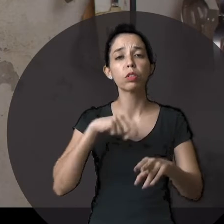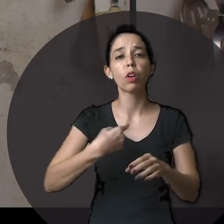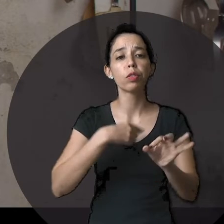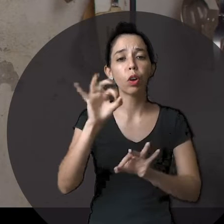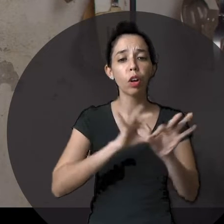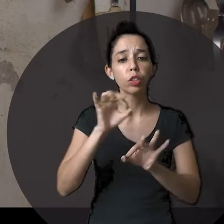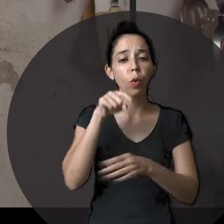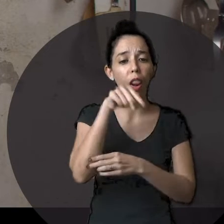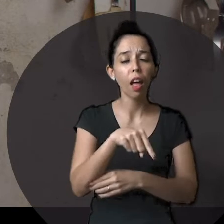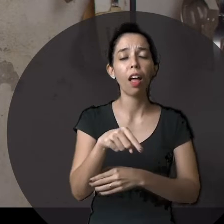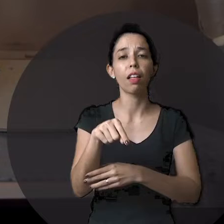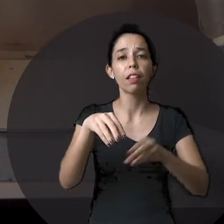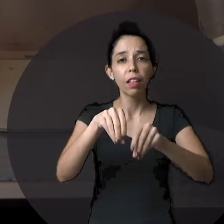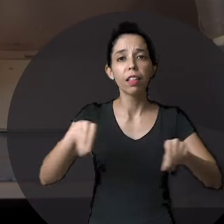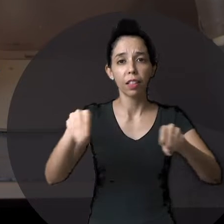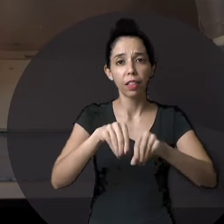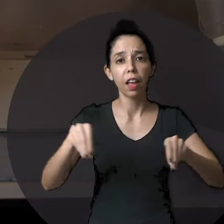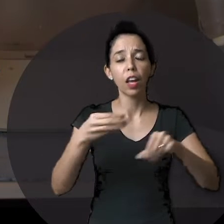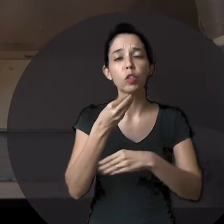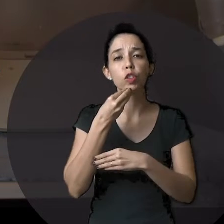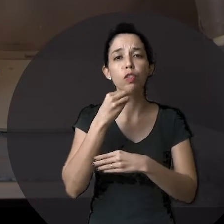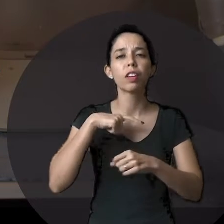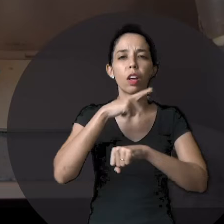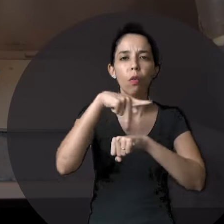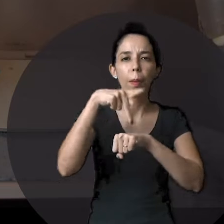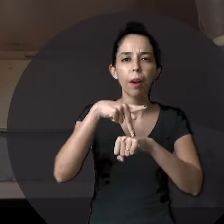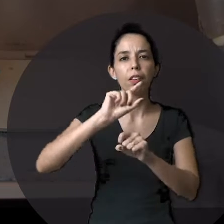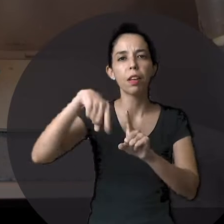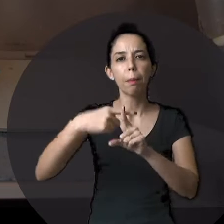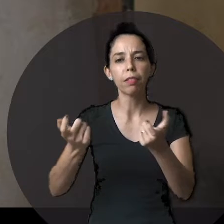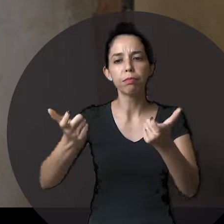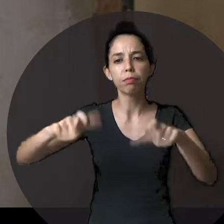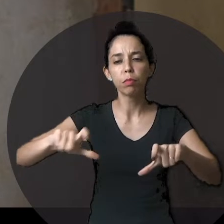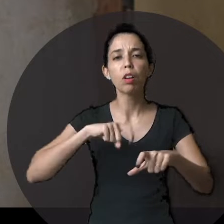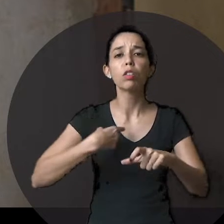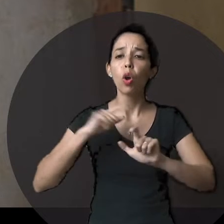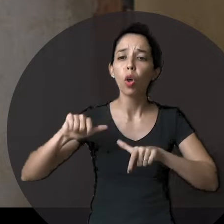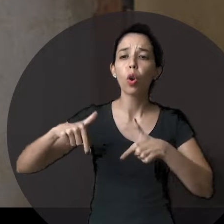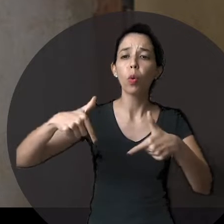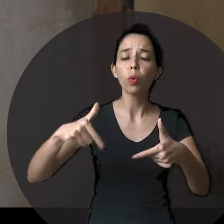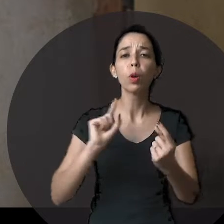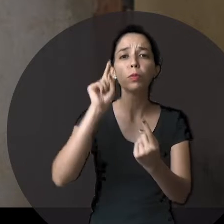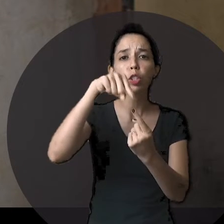que a gente lutou no orçamento participativo para que esse terreno fosse urbanizado, feito uma praça com campo.